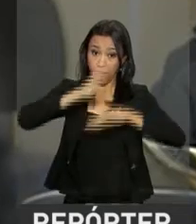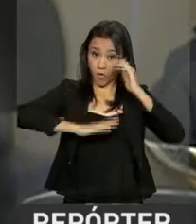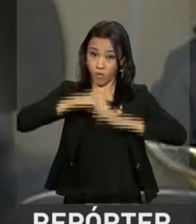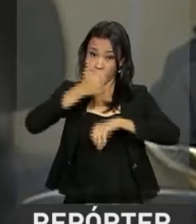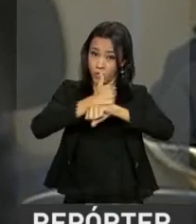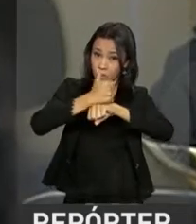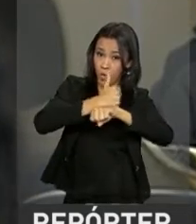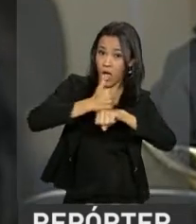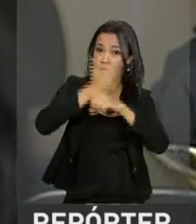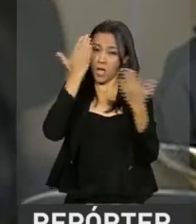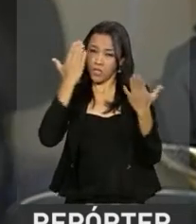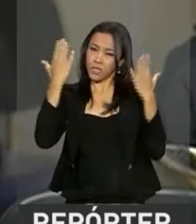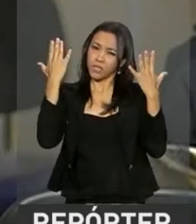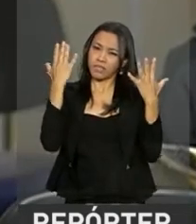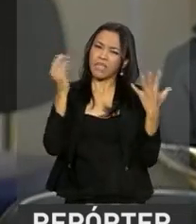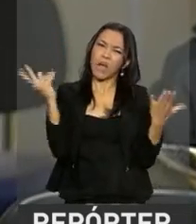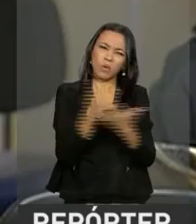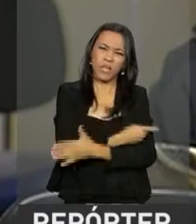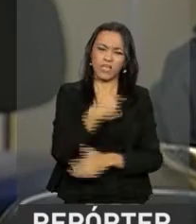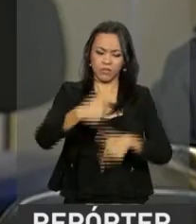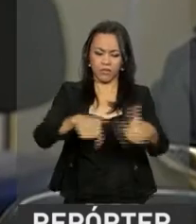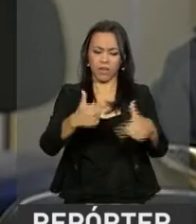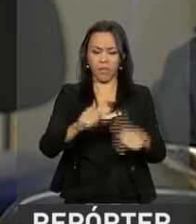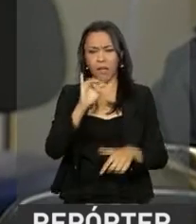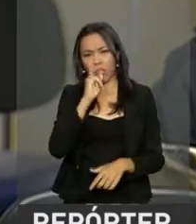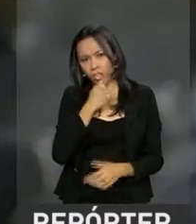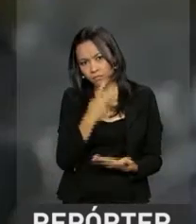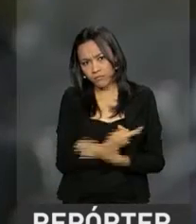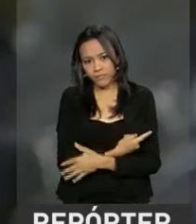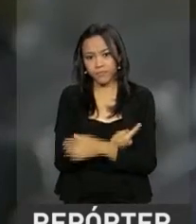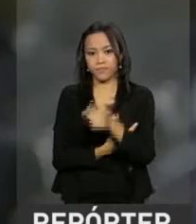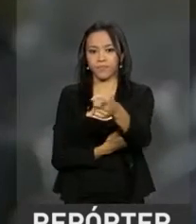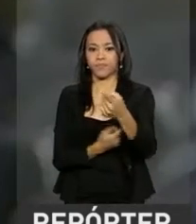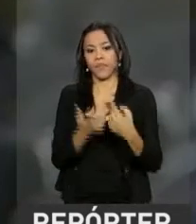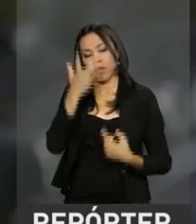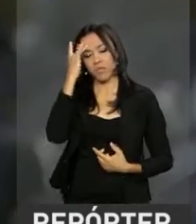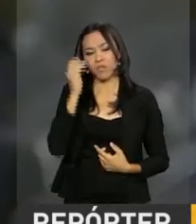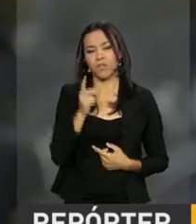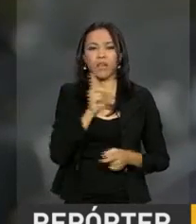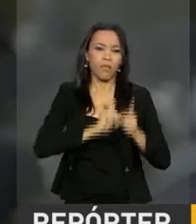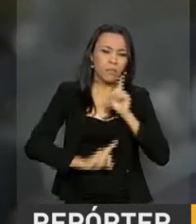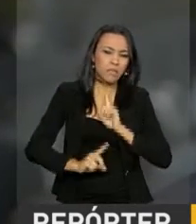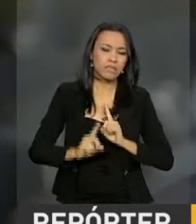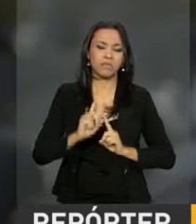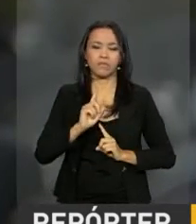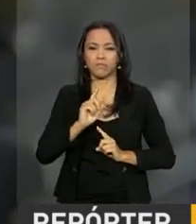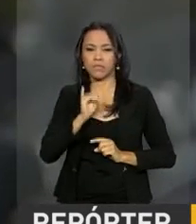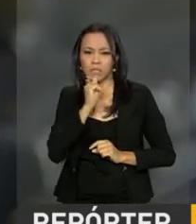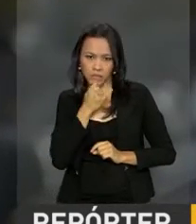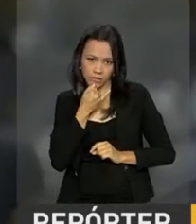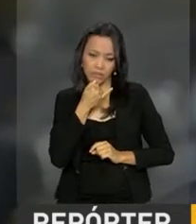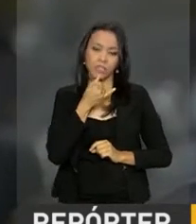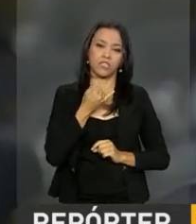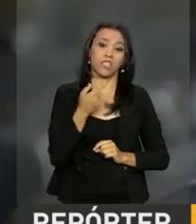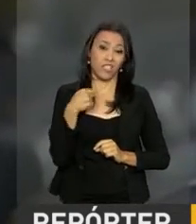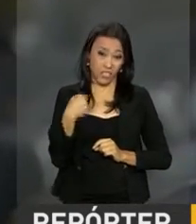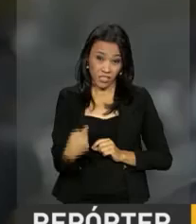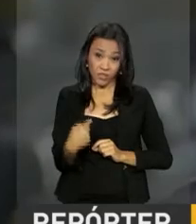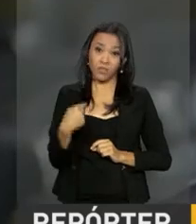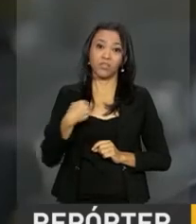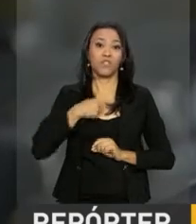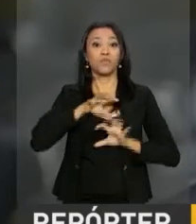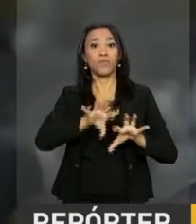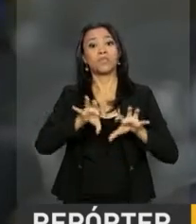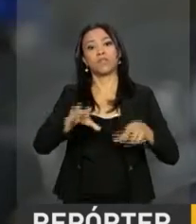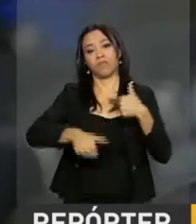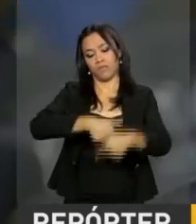no trabalho, cada vez mais comum nos dias de hoje. A pessoa fica depressiva e no trabalho isso vai interferir,